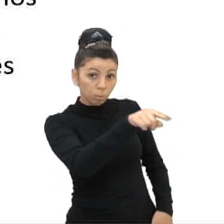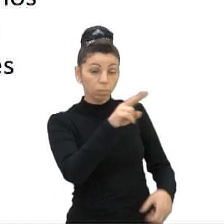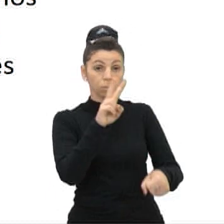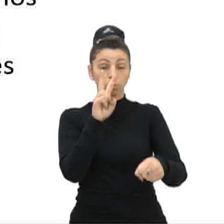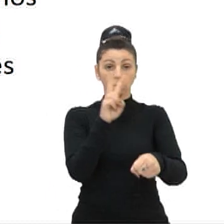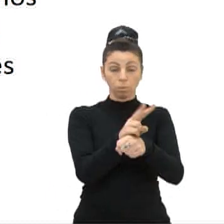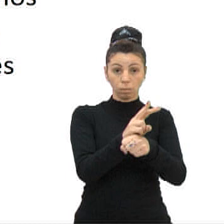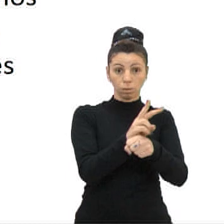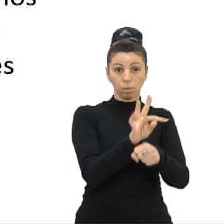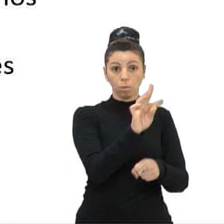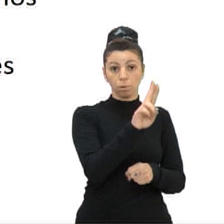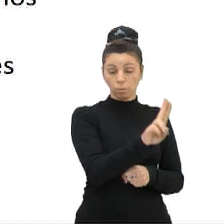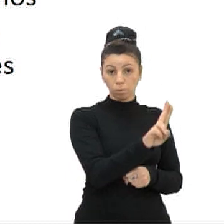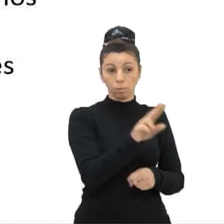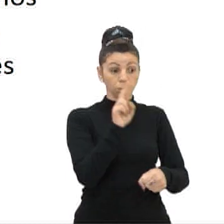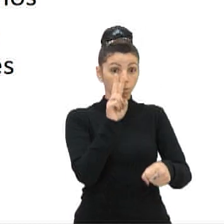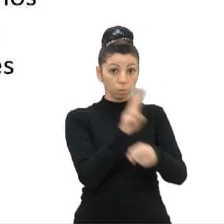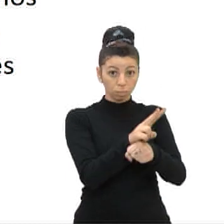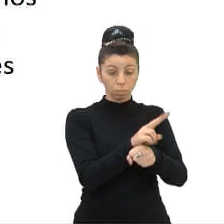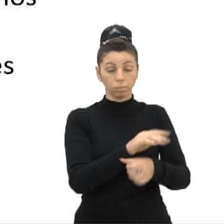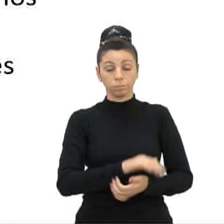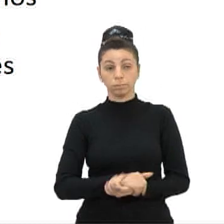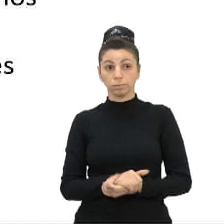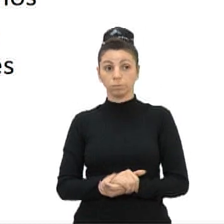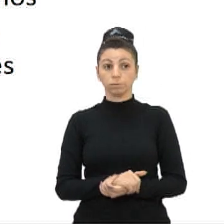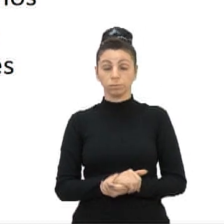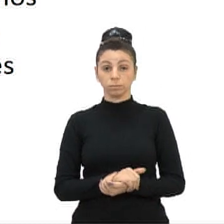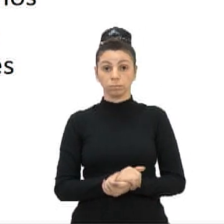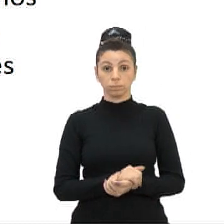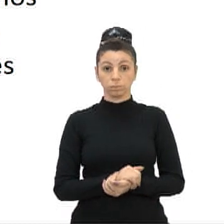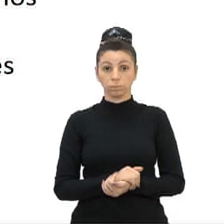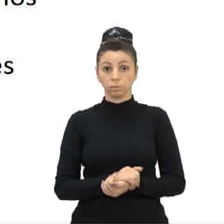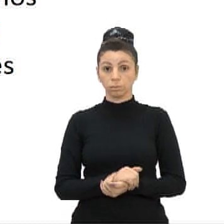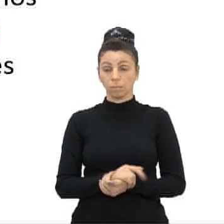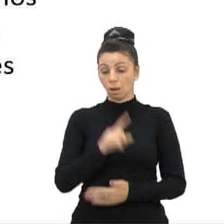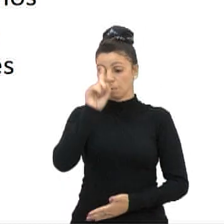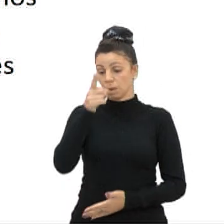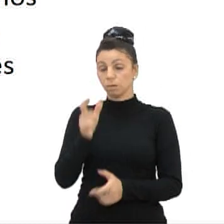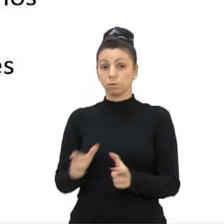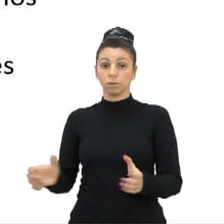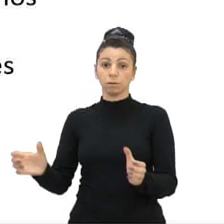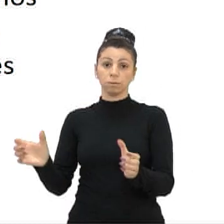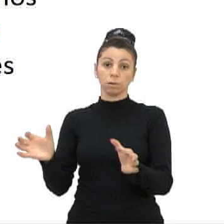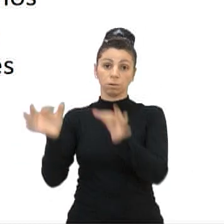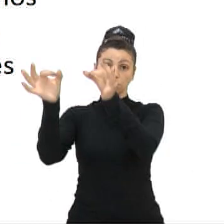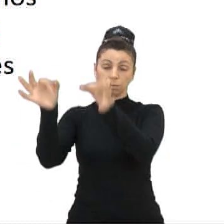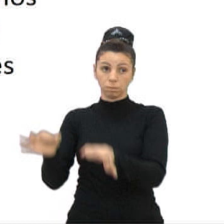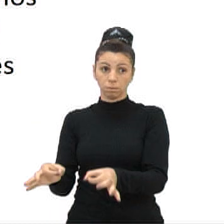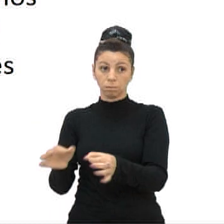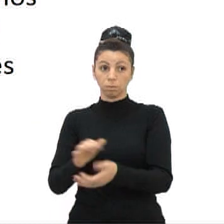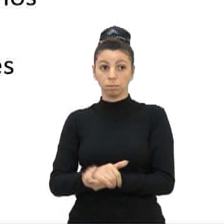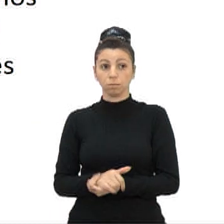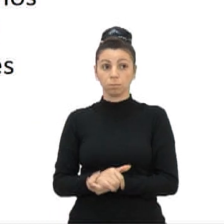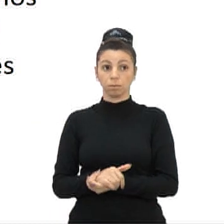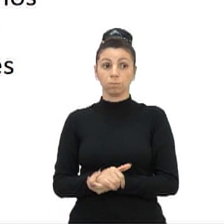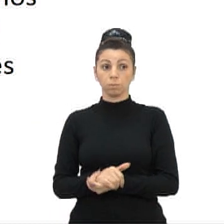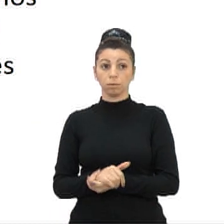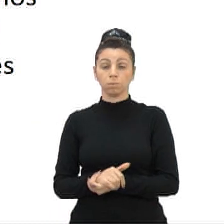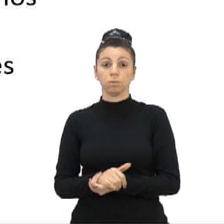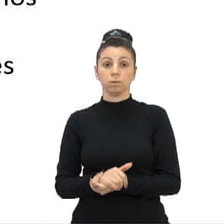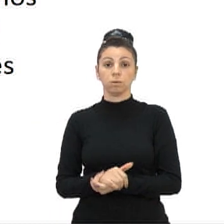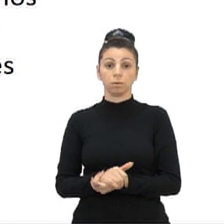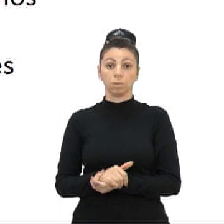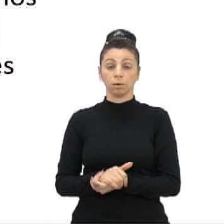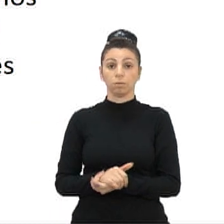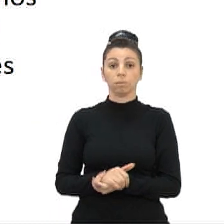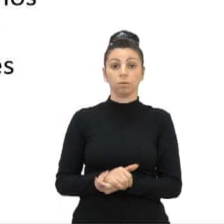pessoa do singular. Então, para eu compor o meu imperativo afirmativo, eu vou pegar a palavra cultivas do tu, vou tirar